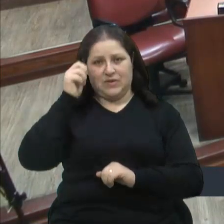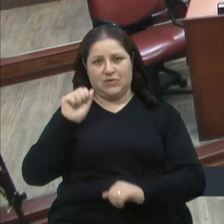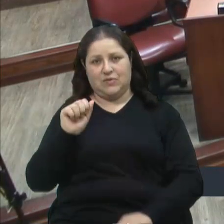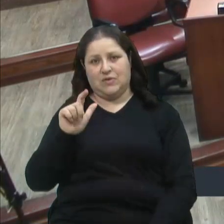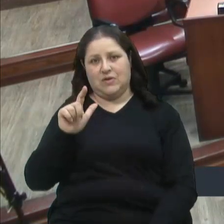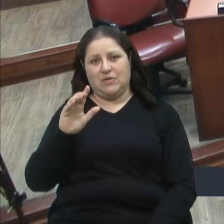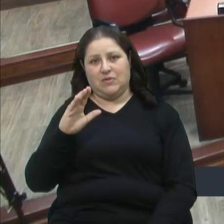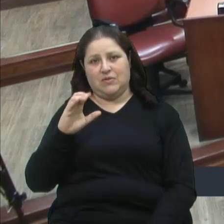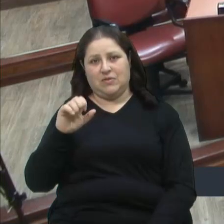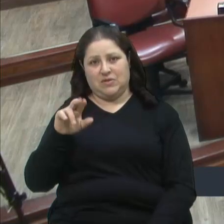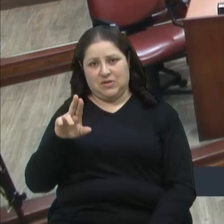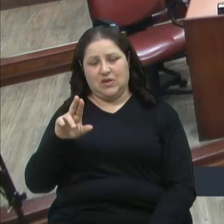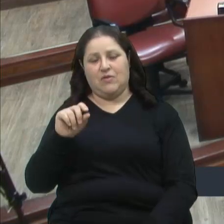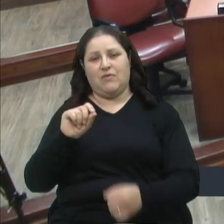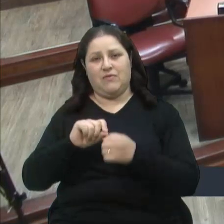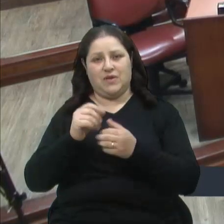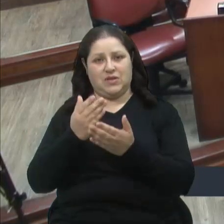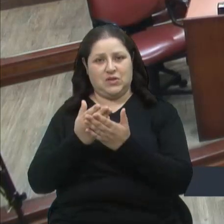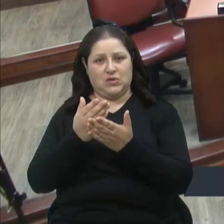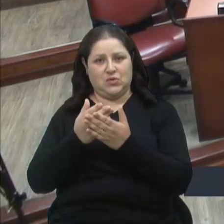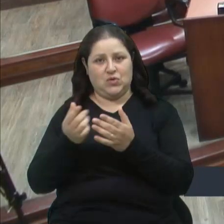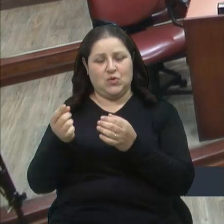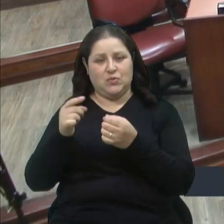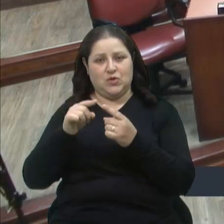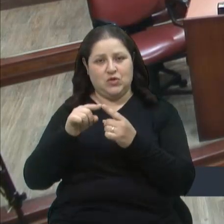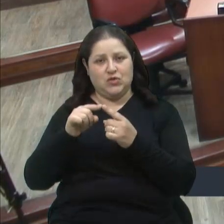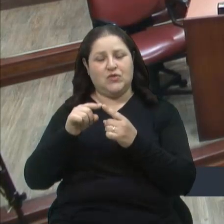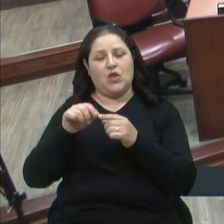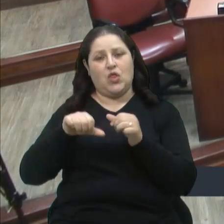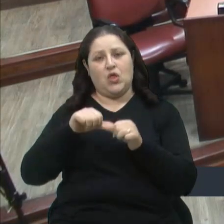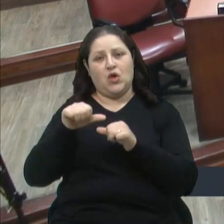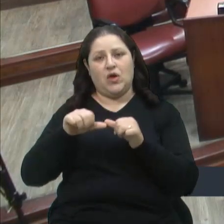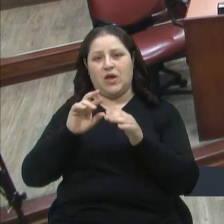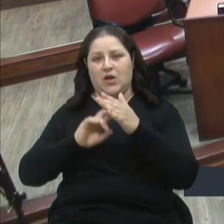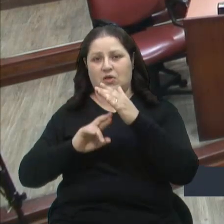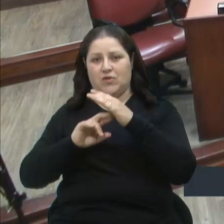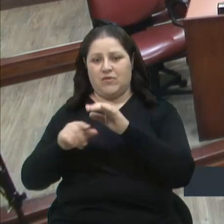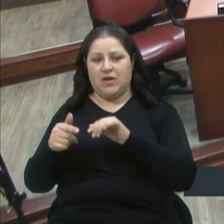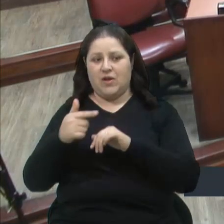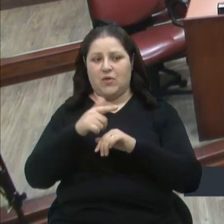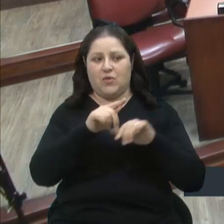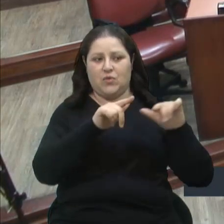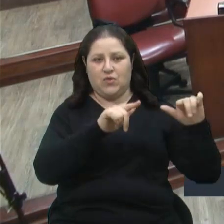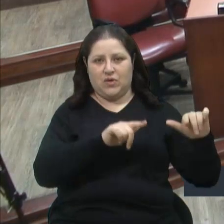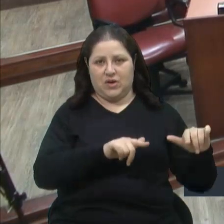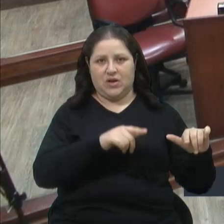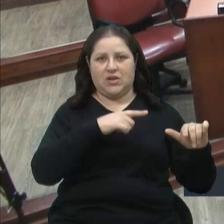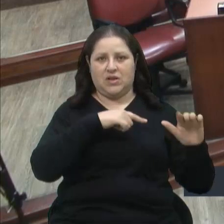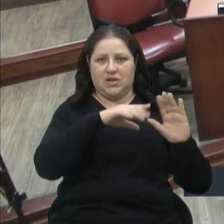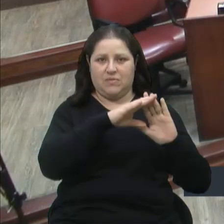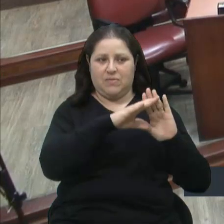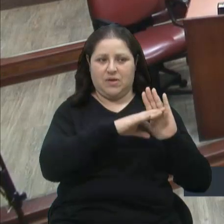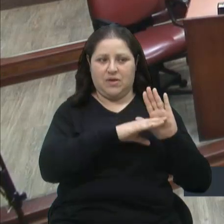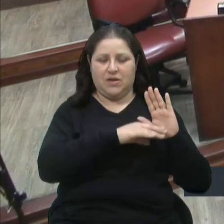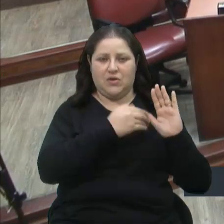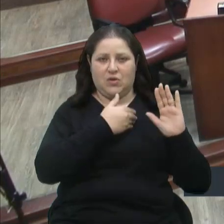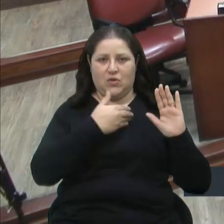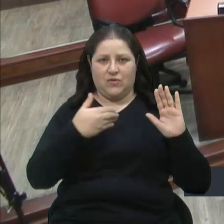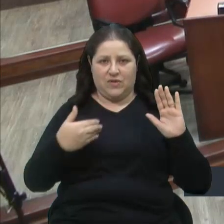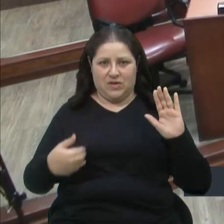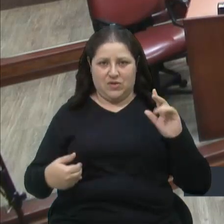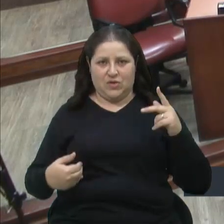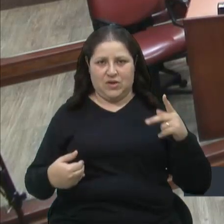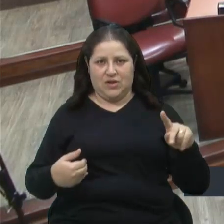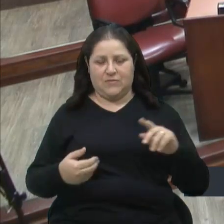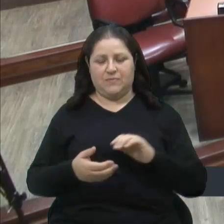estudo justamente para trocar a rodoviária de local. Estava num plano, né,